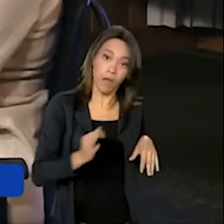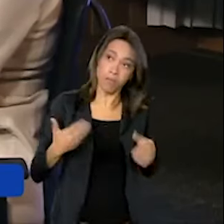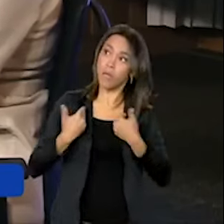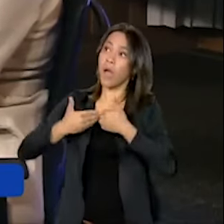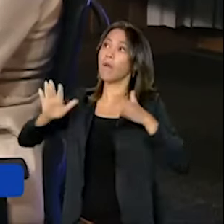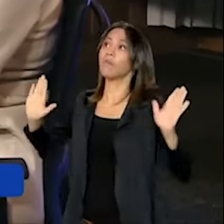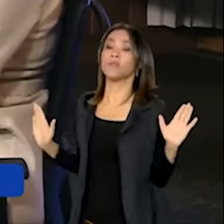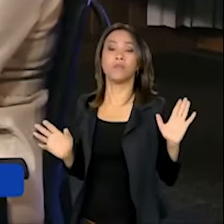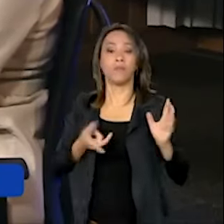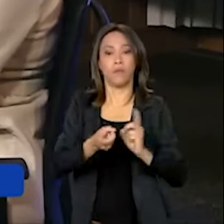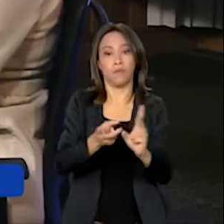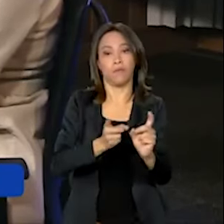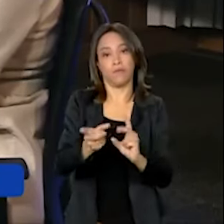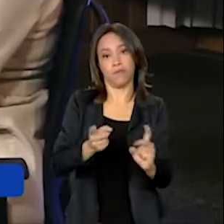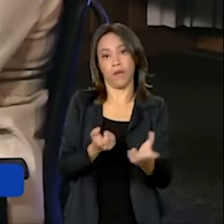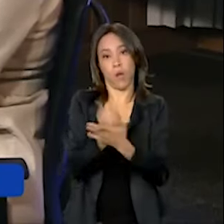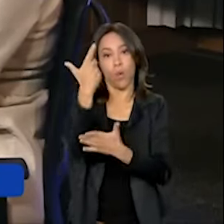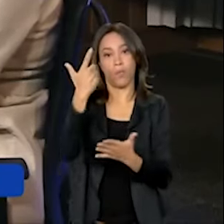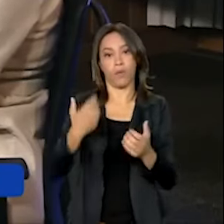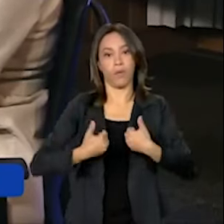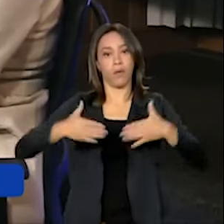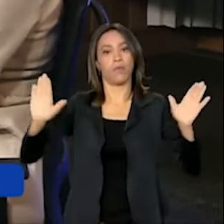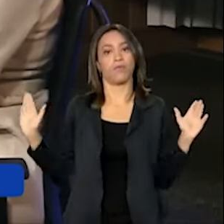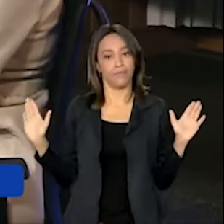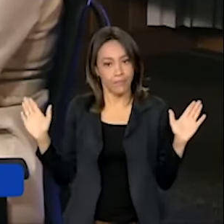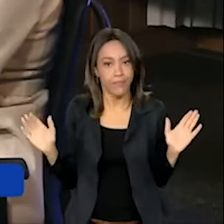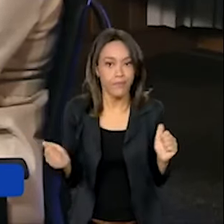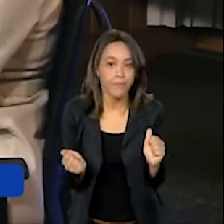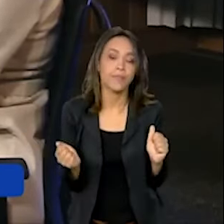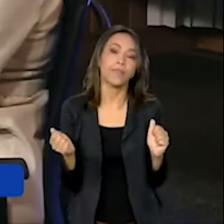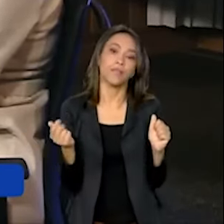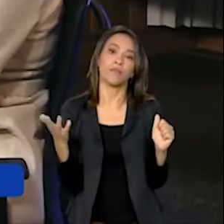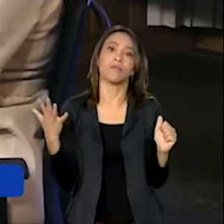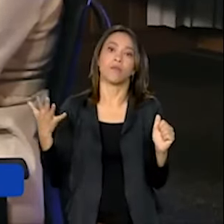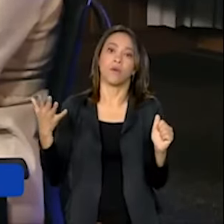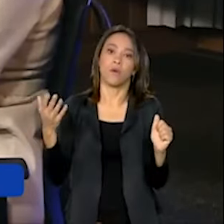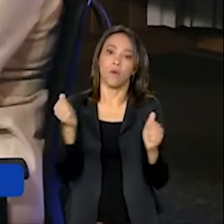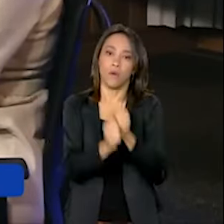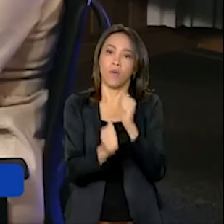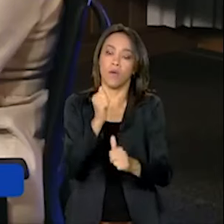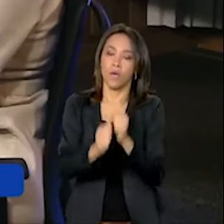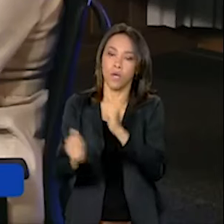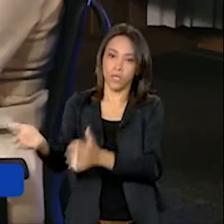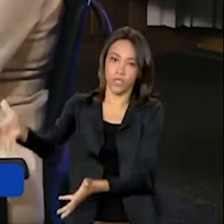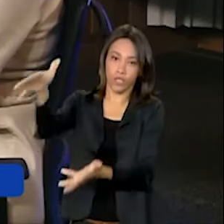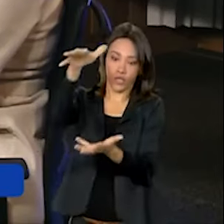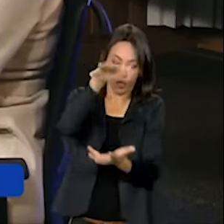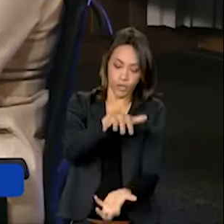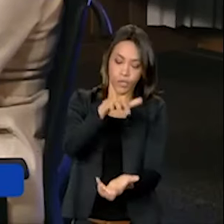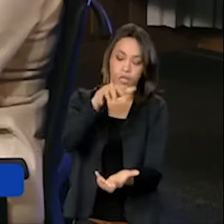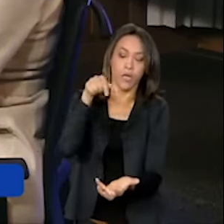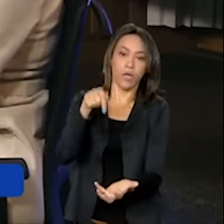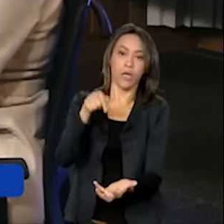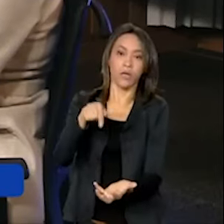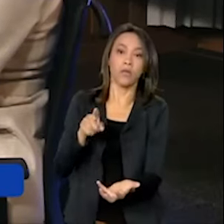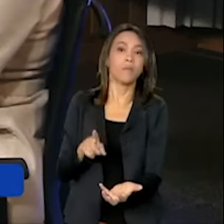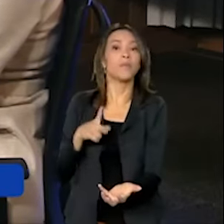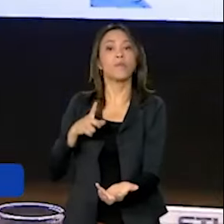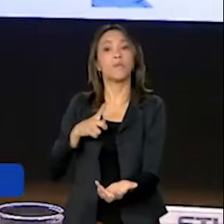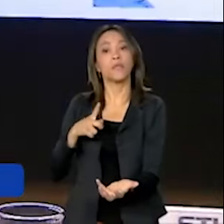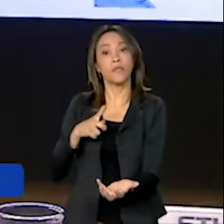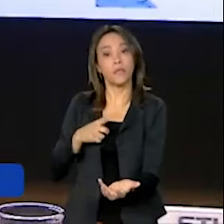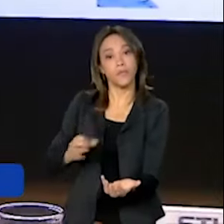disso, tenho certeza. E aí, imediatamente, começa a chegar. O arroz vai chegar com a embalagem com preço destinado, porque tem uma subvenção do